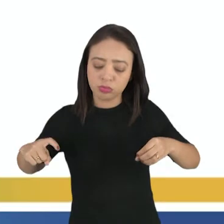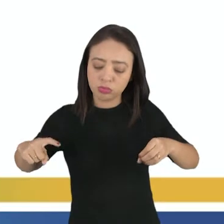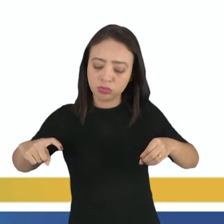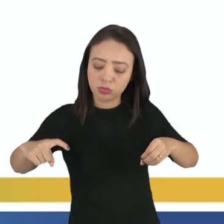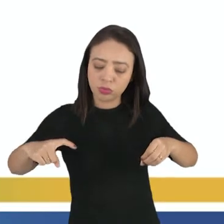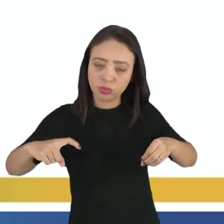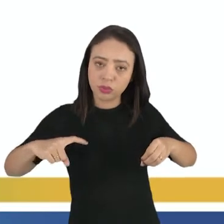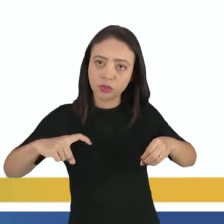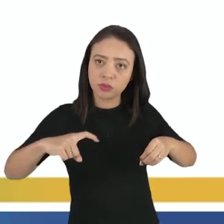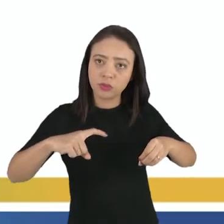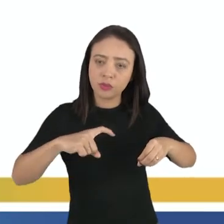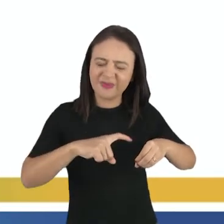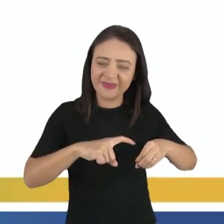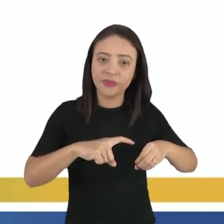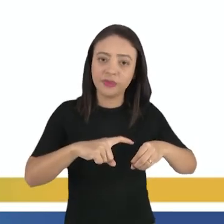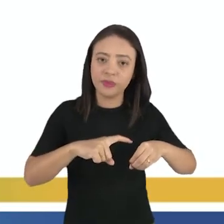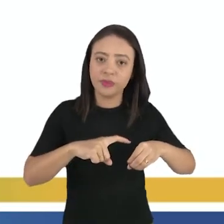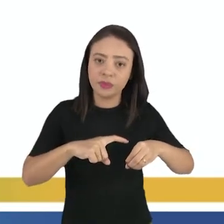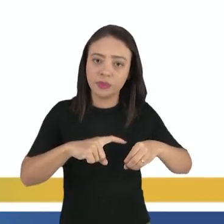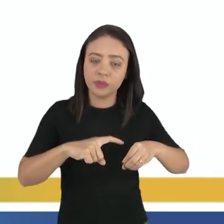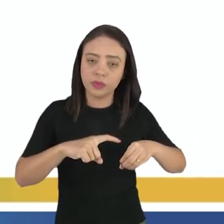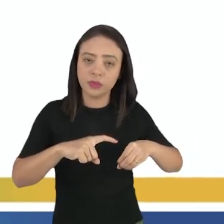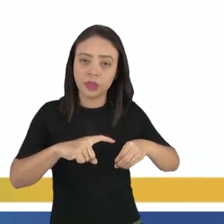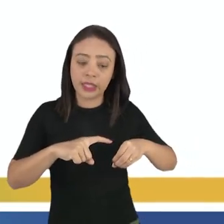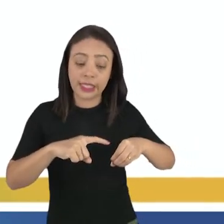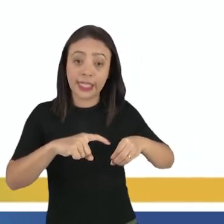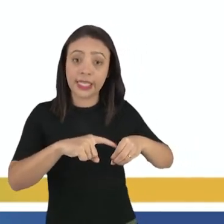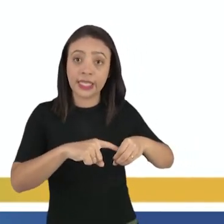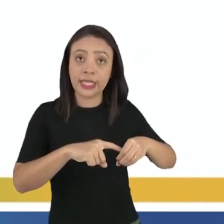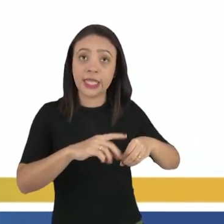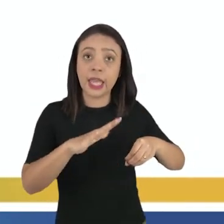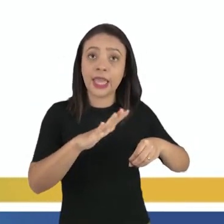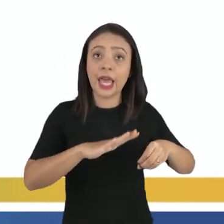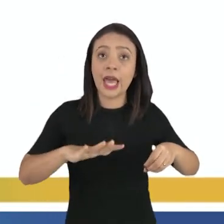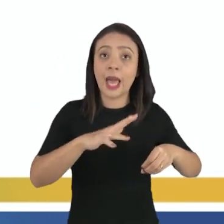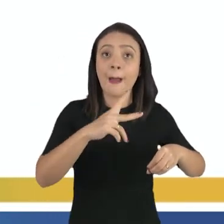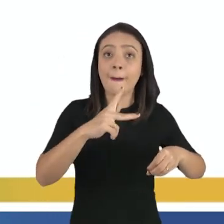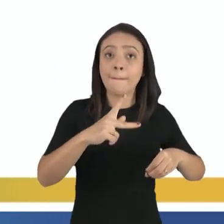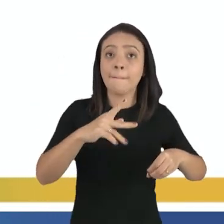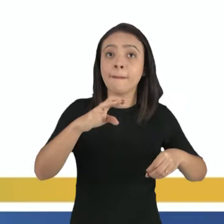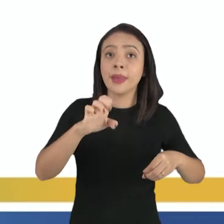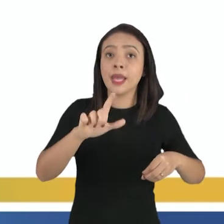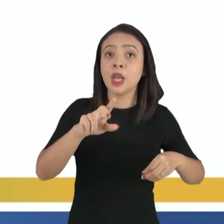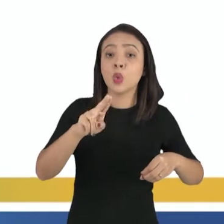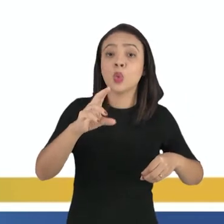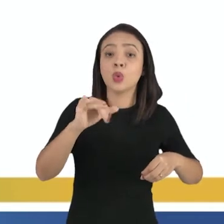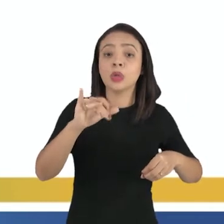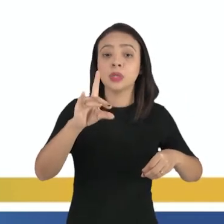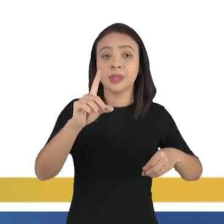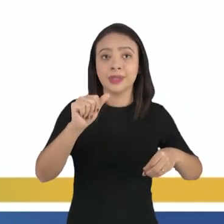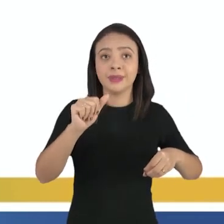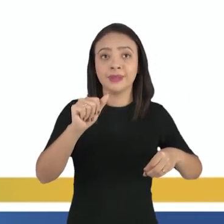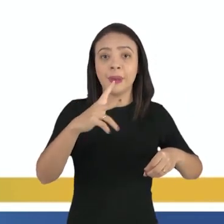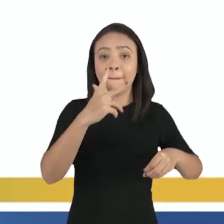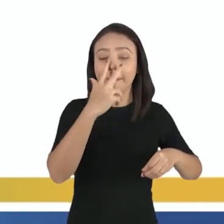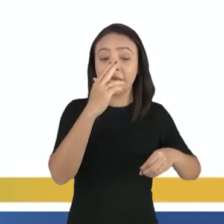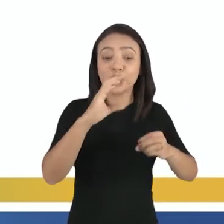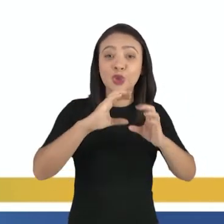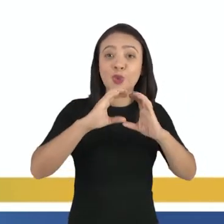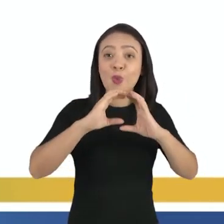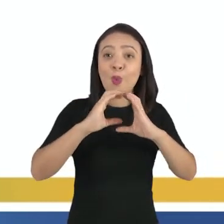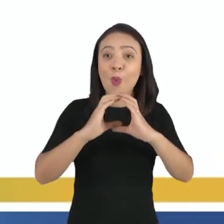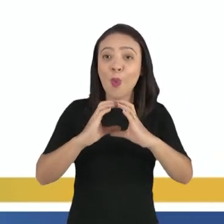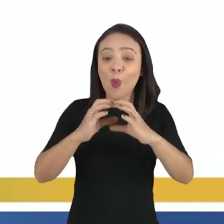corona radiata, ele entra na zona pelúcida. Por quê? Porque é como se fosse um ovo, pessoal.